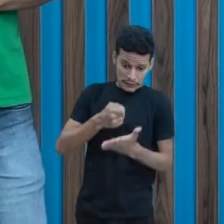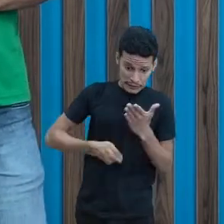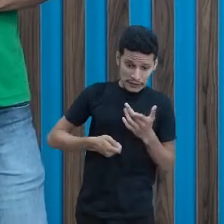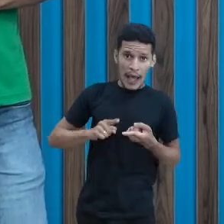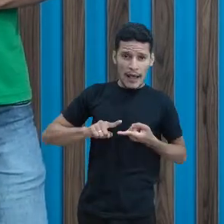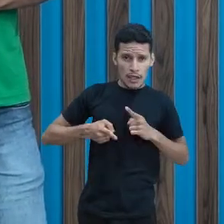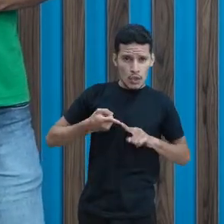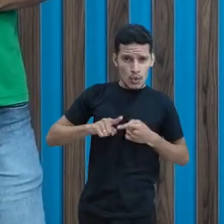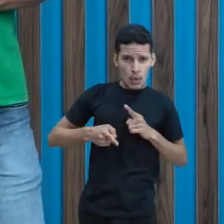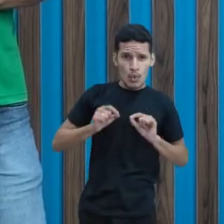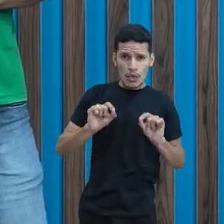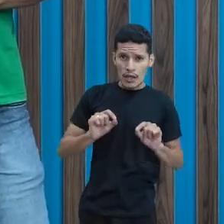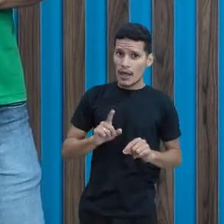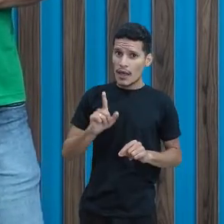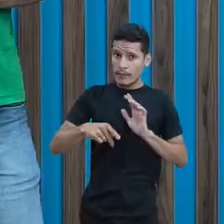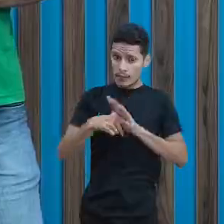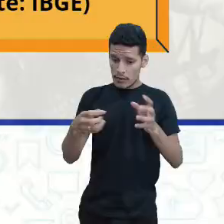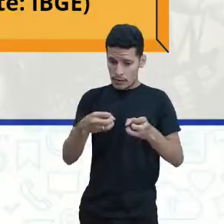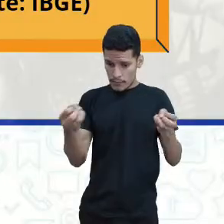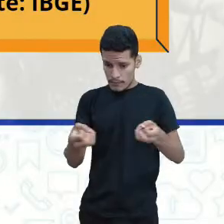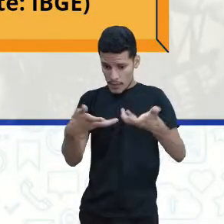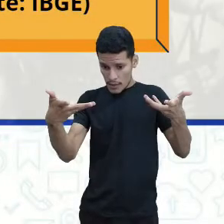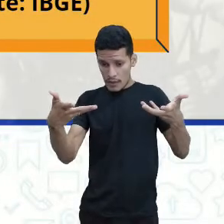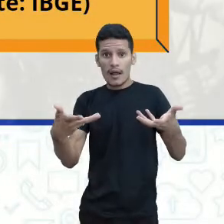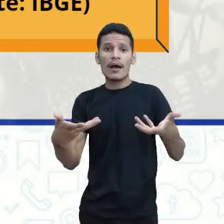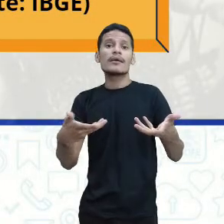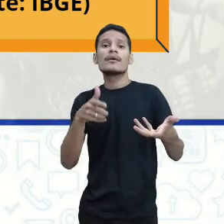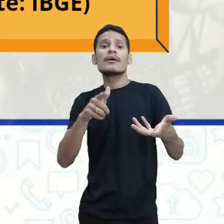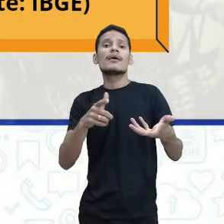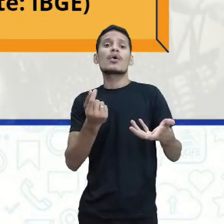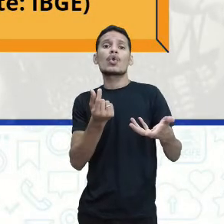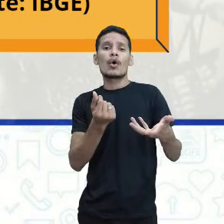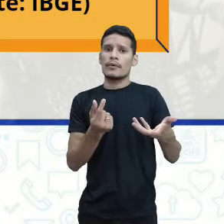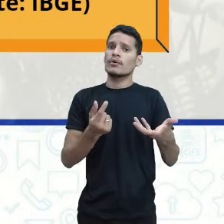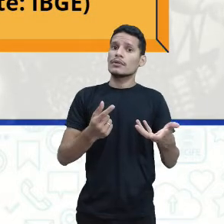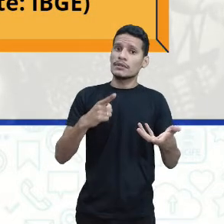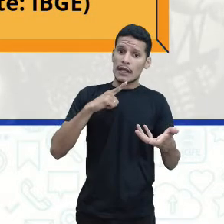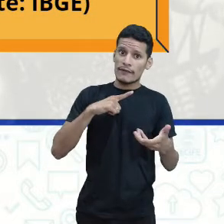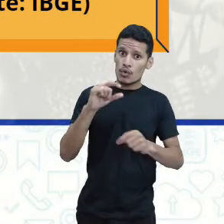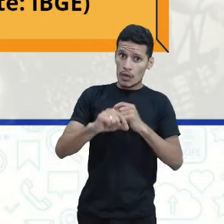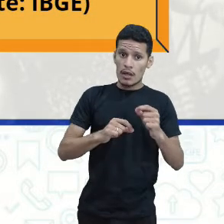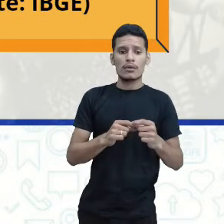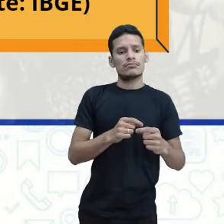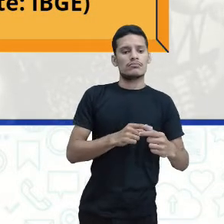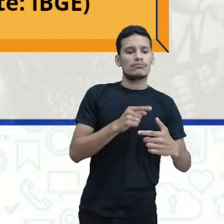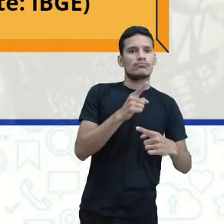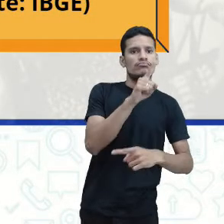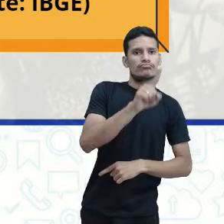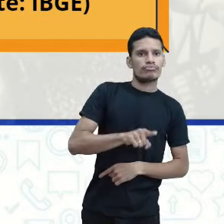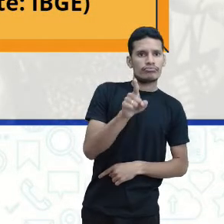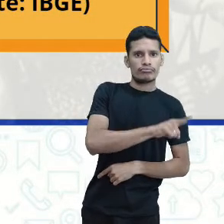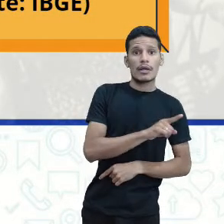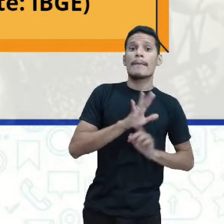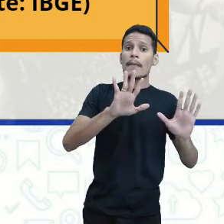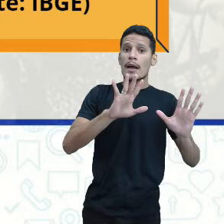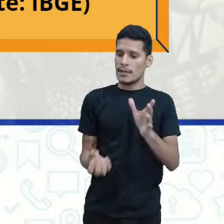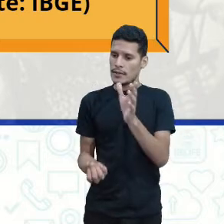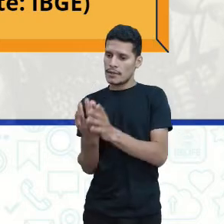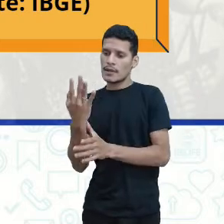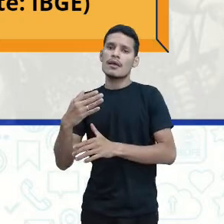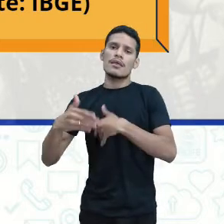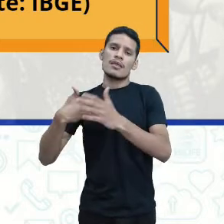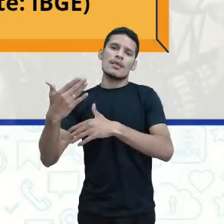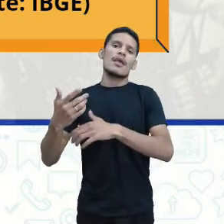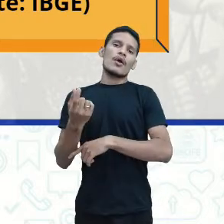articulou através do que a gente chama de milagre econômico, ou seja, não era, além da censura, ela também vai desenvolver um plano de desenvolvimento econômico